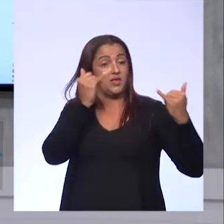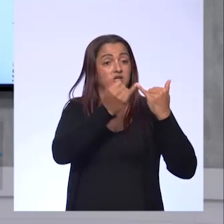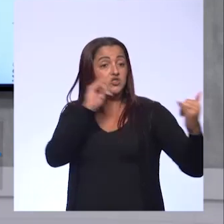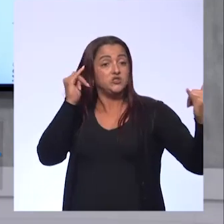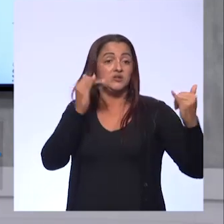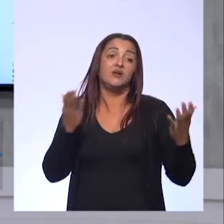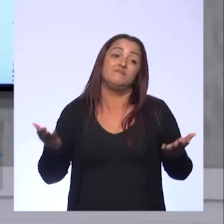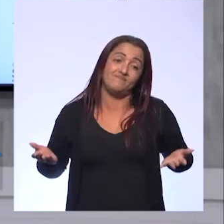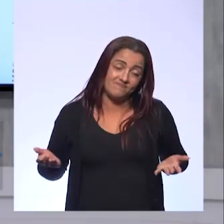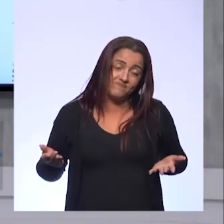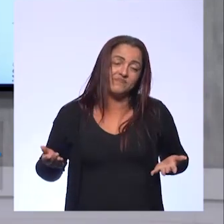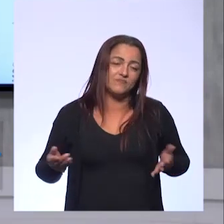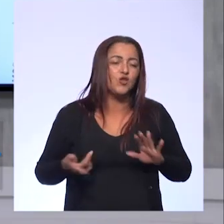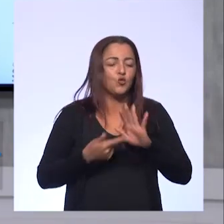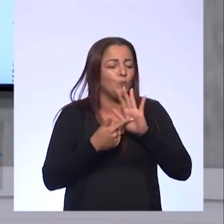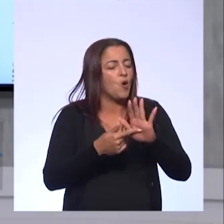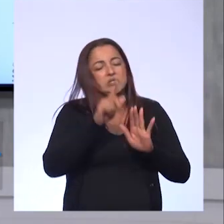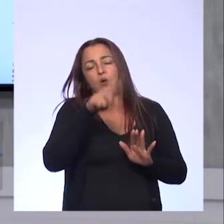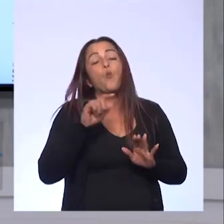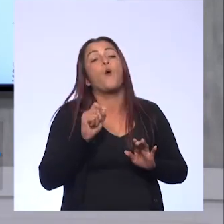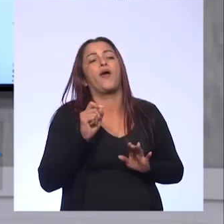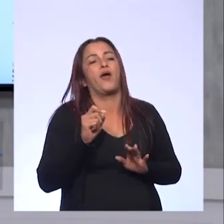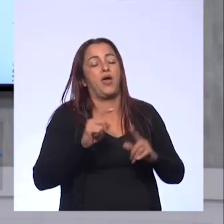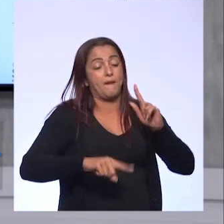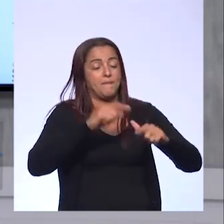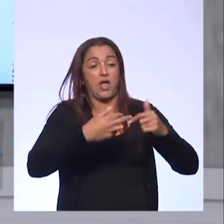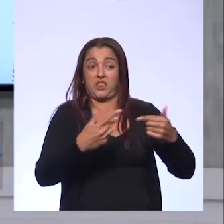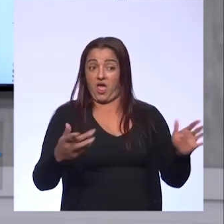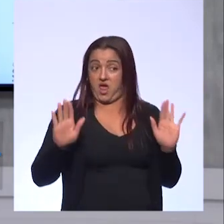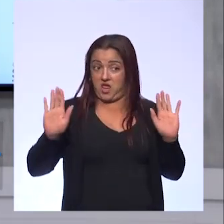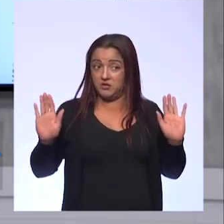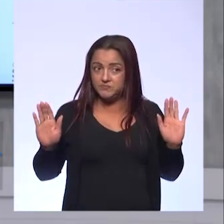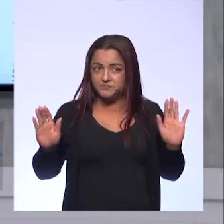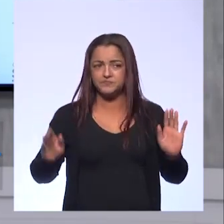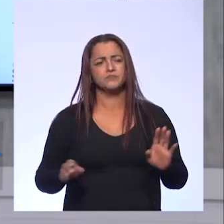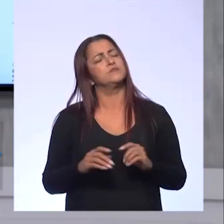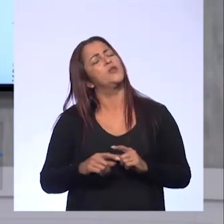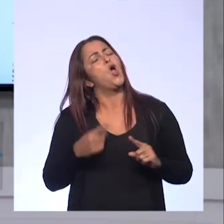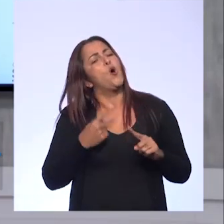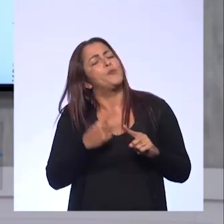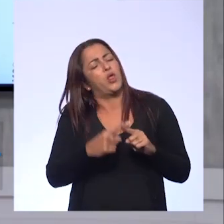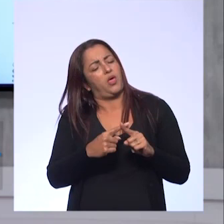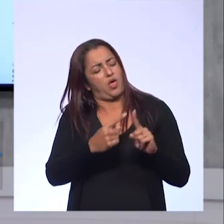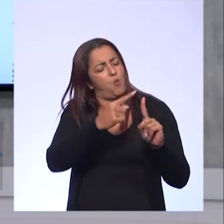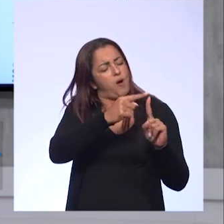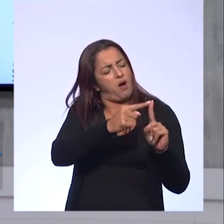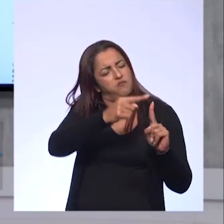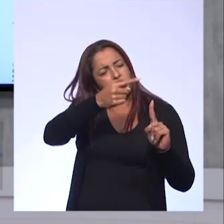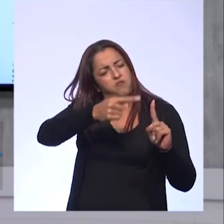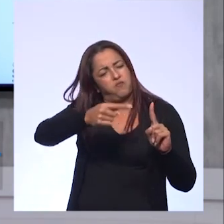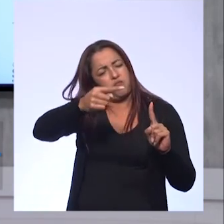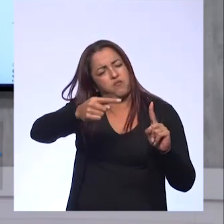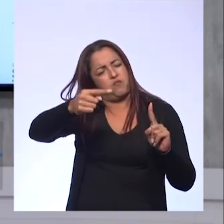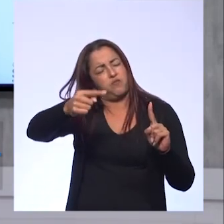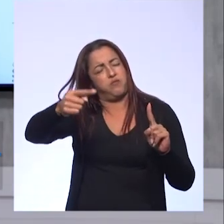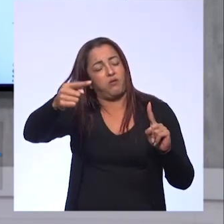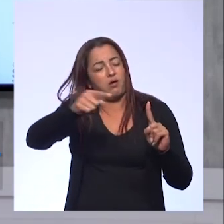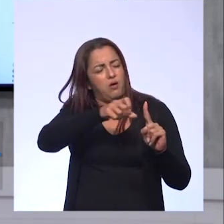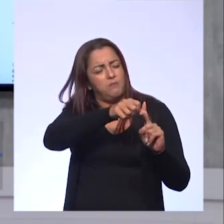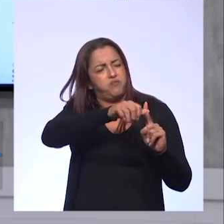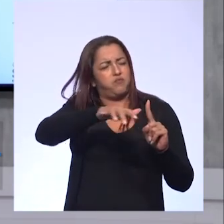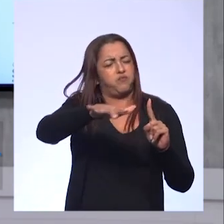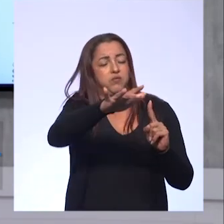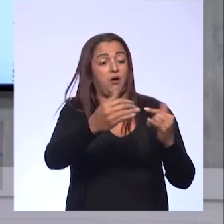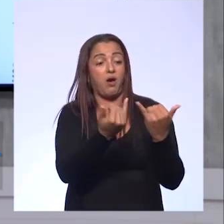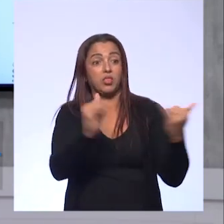e o que que não transporta matéria vamos lá vamos refletir um pouco sobre isso porque que uma onda transporta a energia eu posso